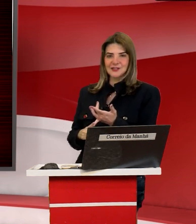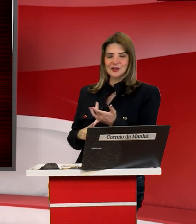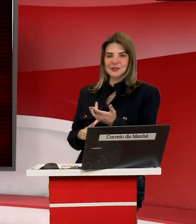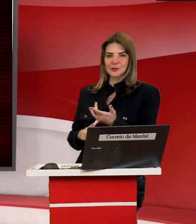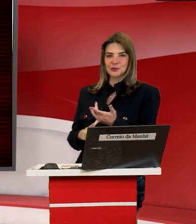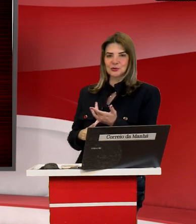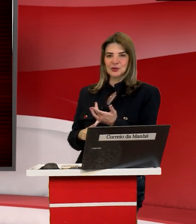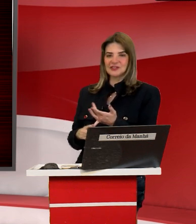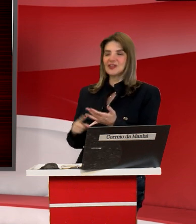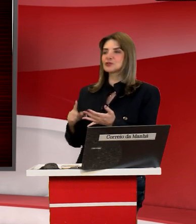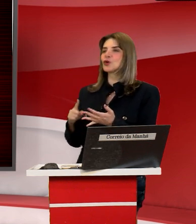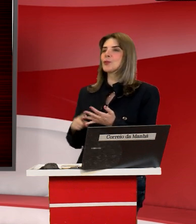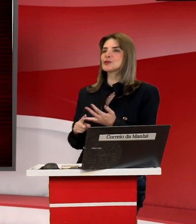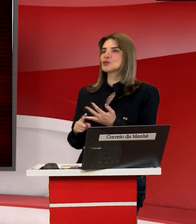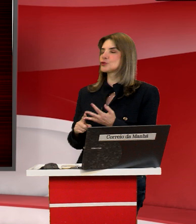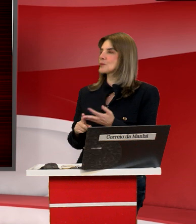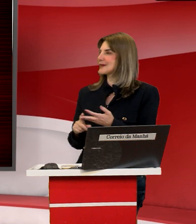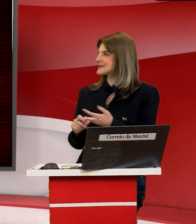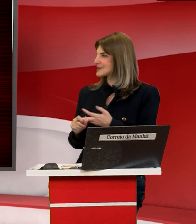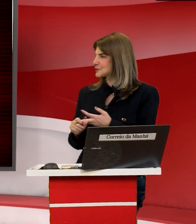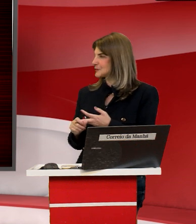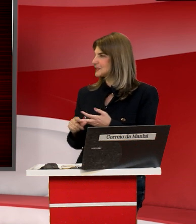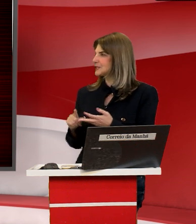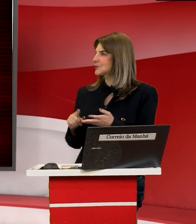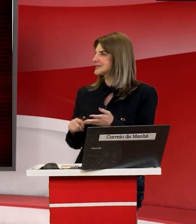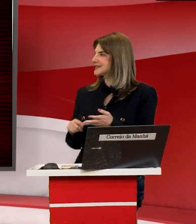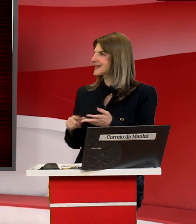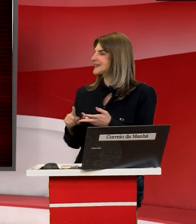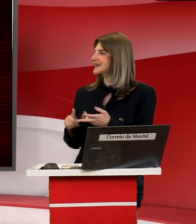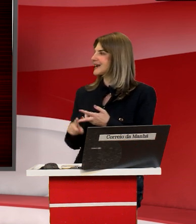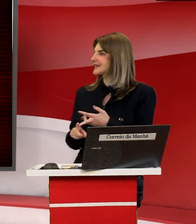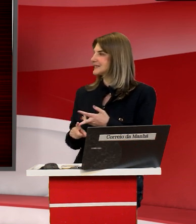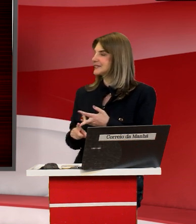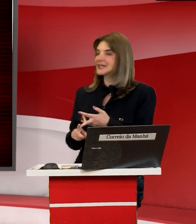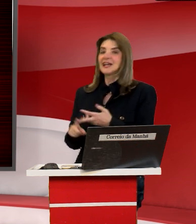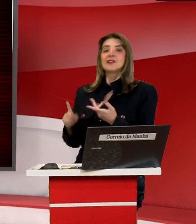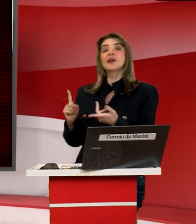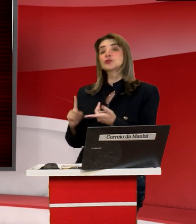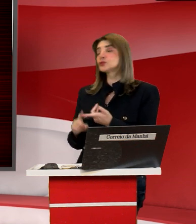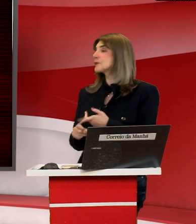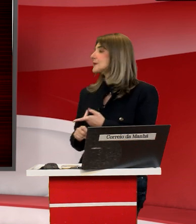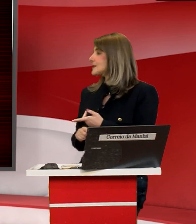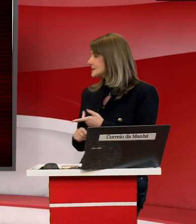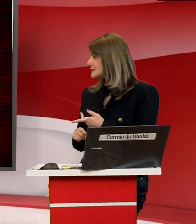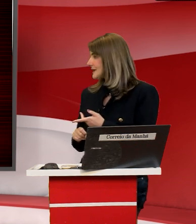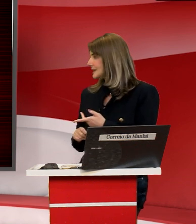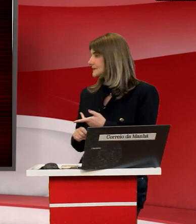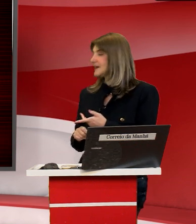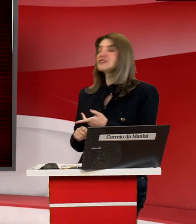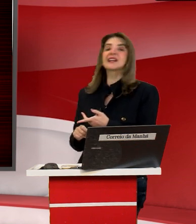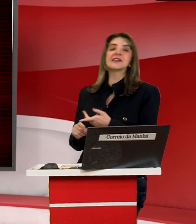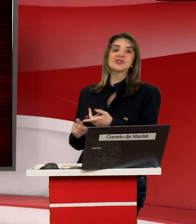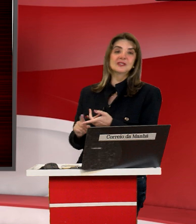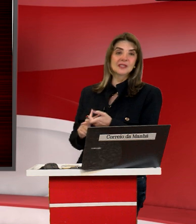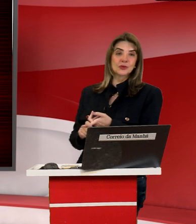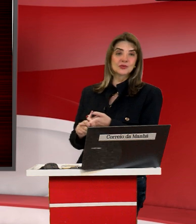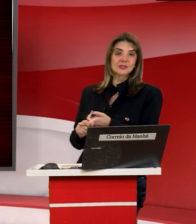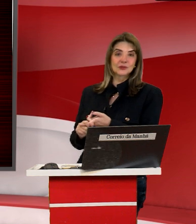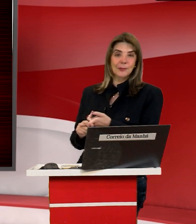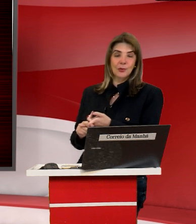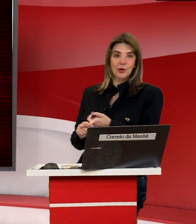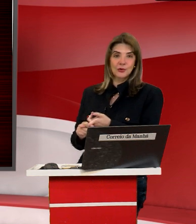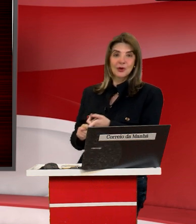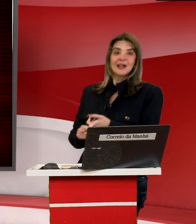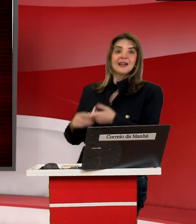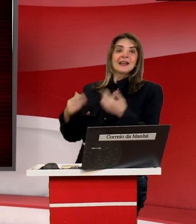Grace Nossa produtora faltou o pessoal do master de manhã o André e A Cailane faltou também a Ester que tava na edição